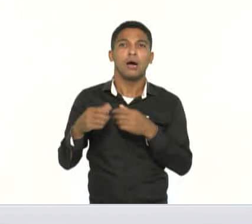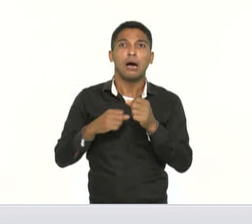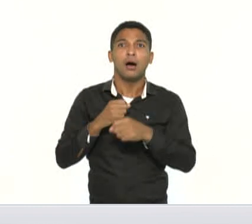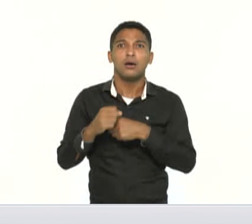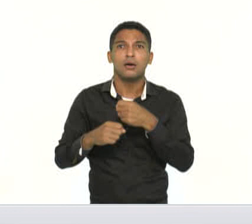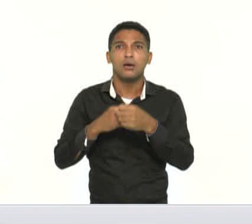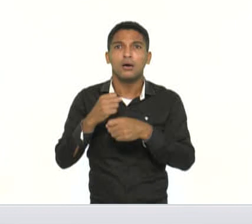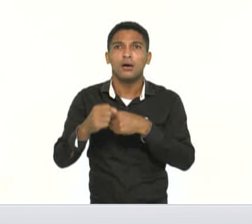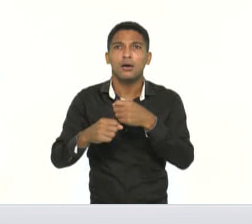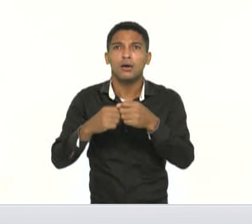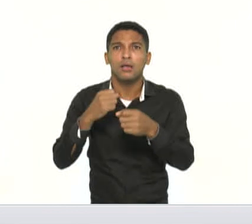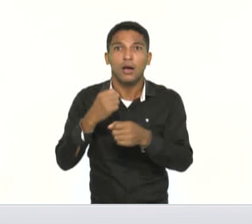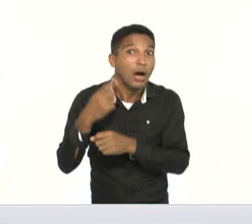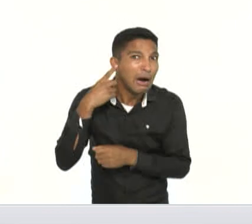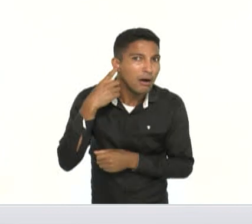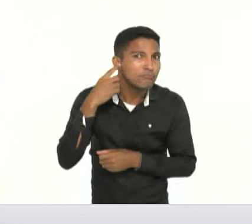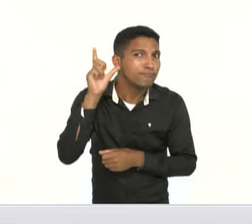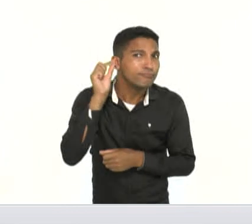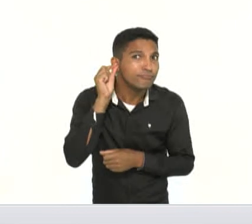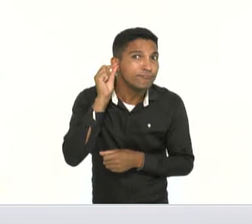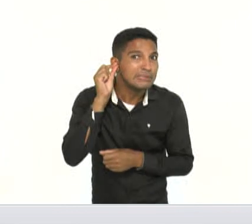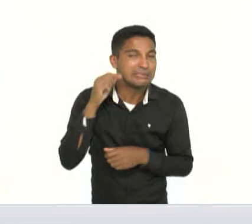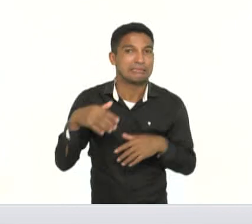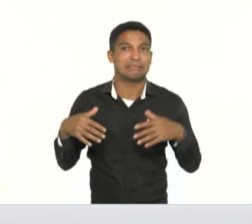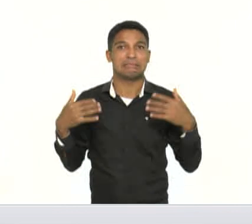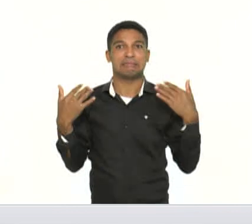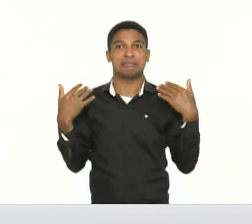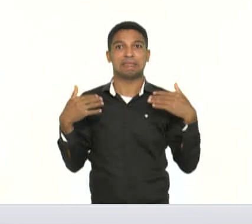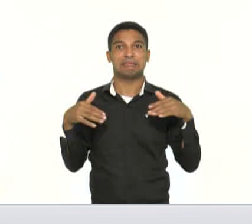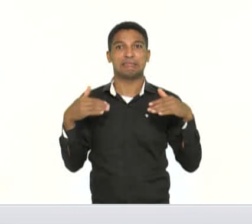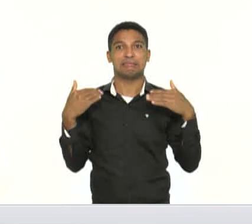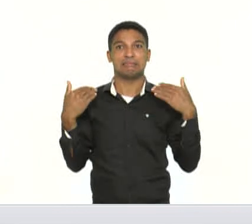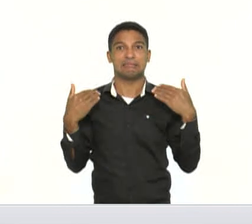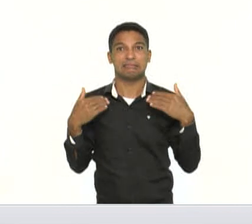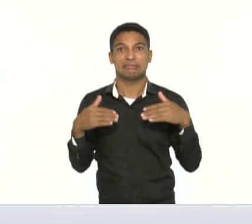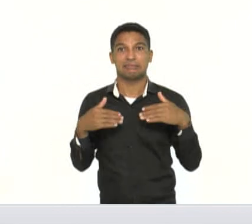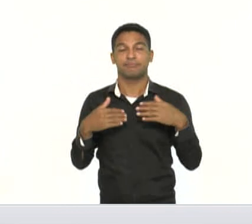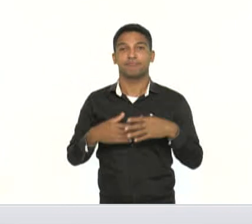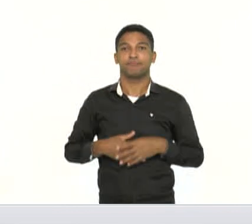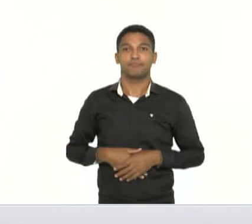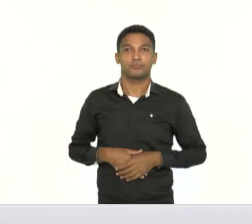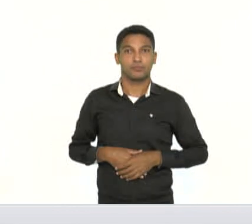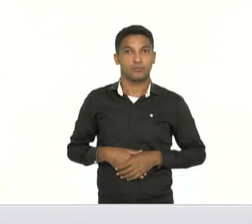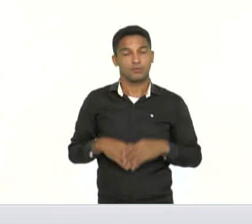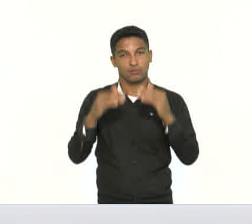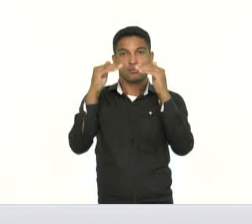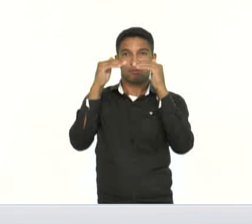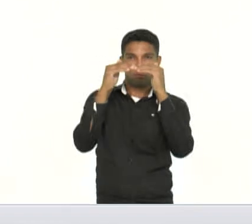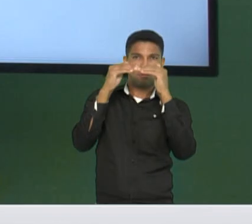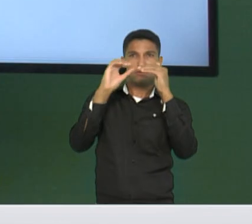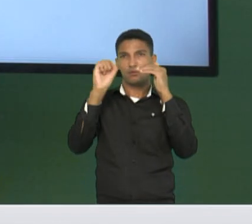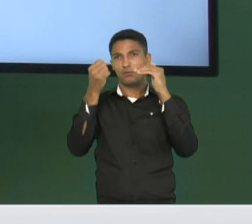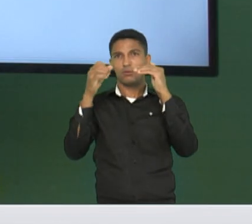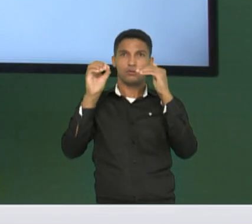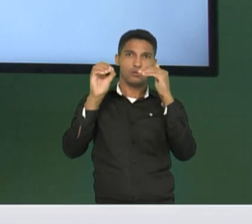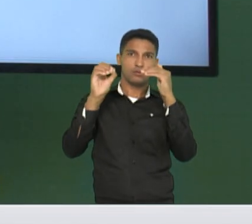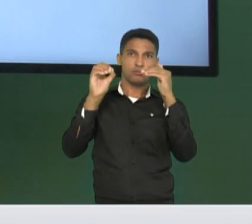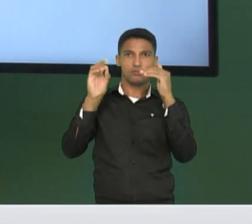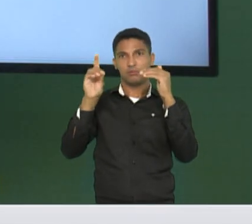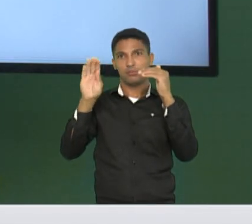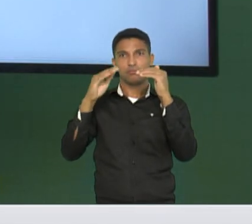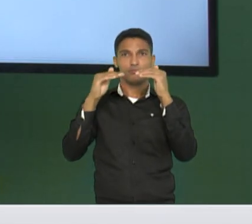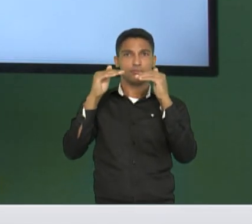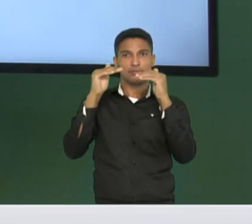ficamos expostos a esses ruídos com frequência. Então, olha lá, de 80 a 90, se a gente ficar